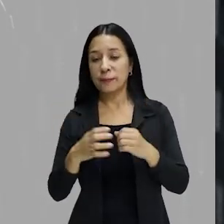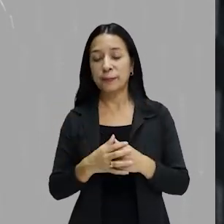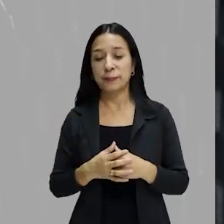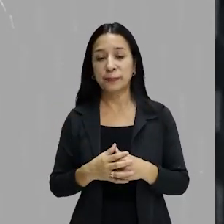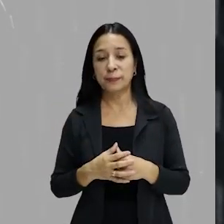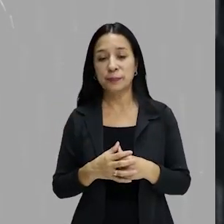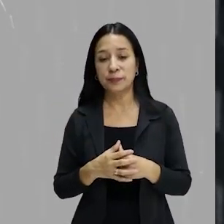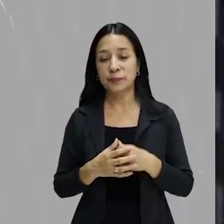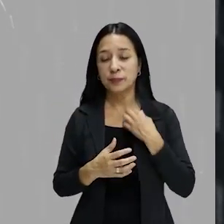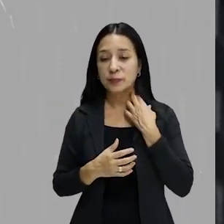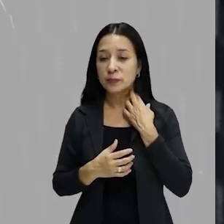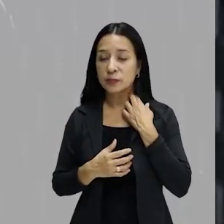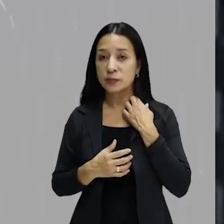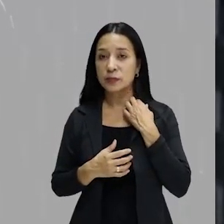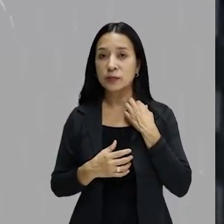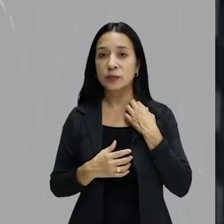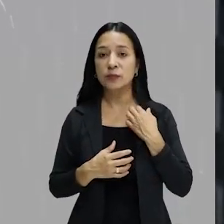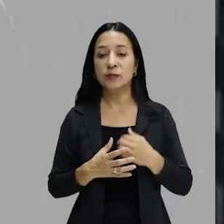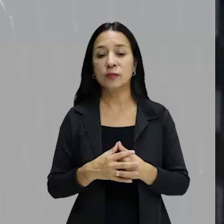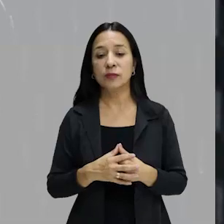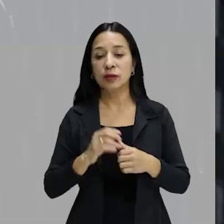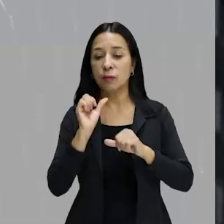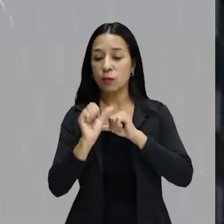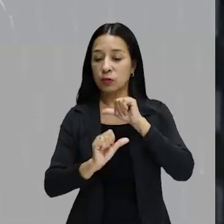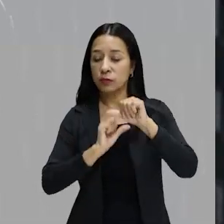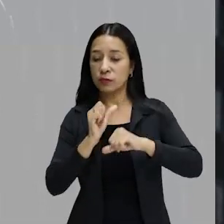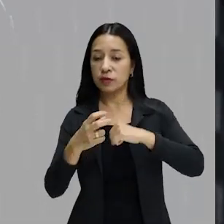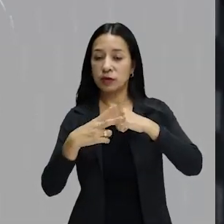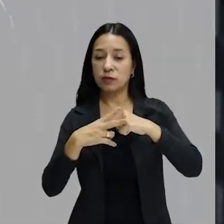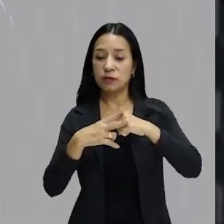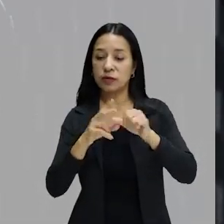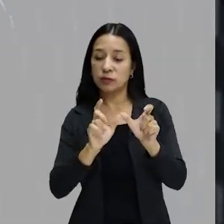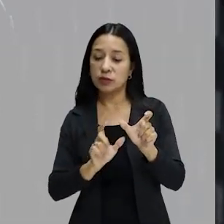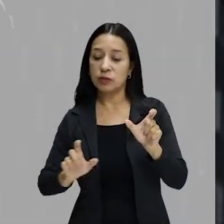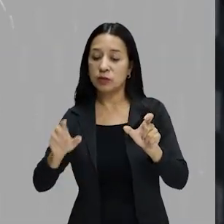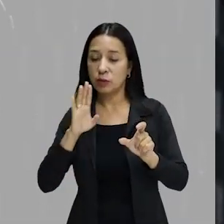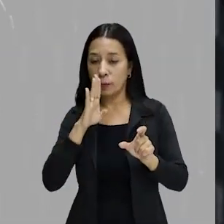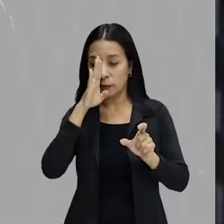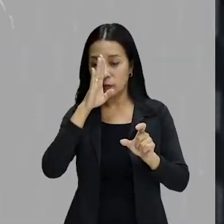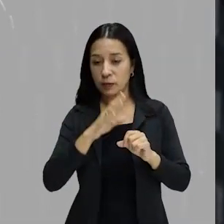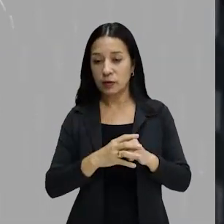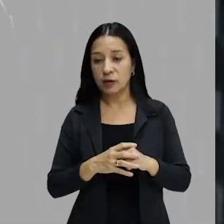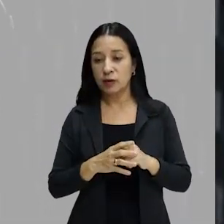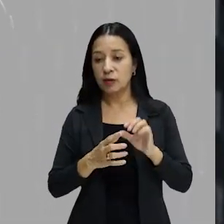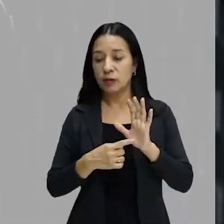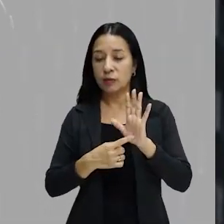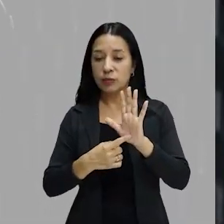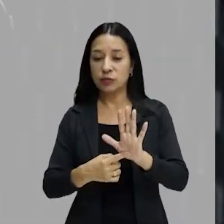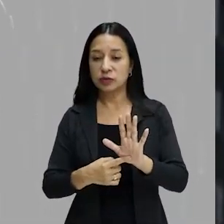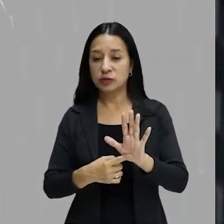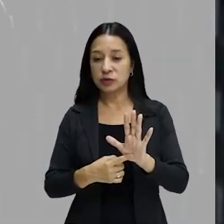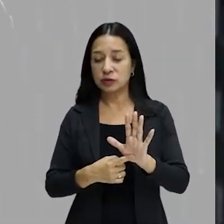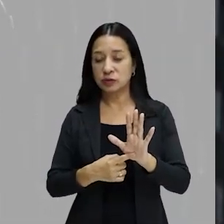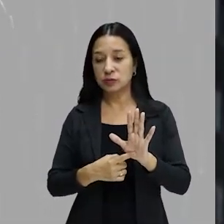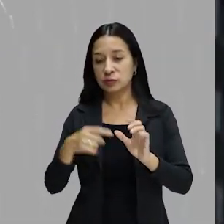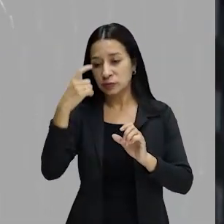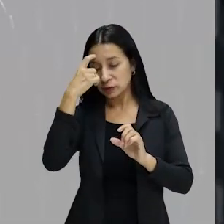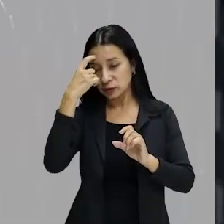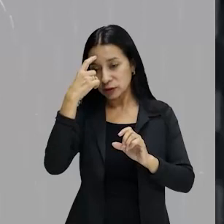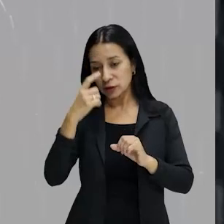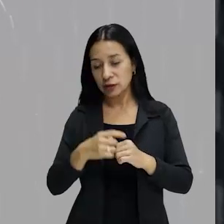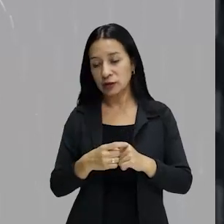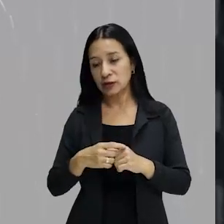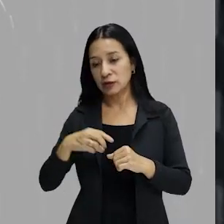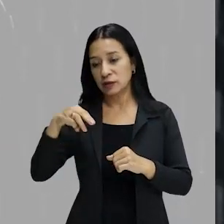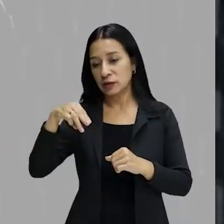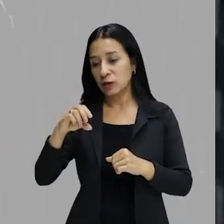Adjunto adverbial. Modifica o verbo da oração principal, indicando uma circunstância, uma ideia, de